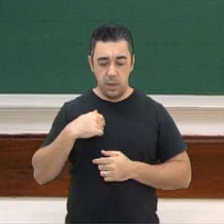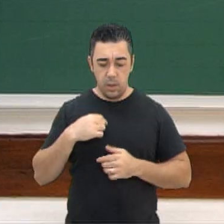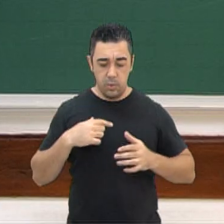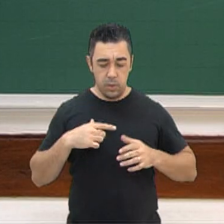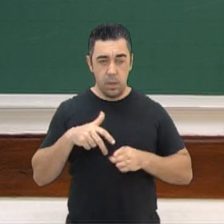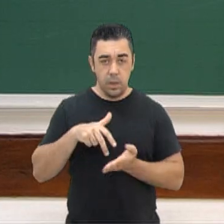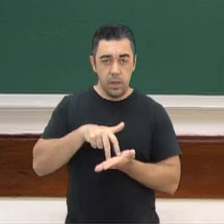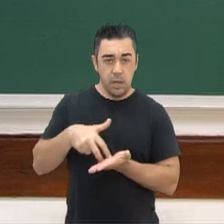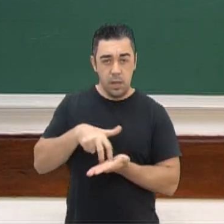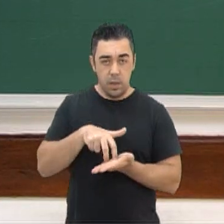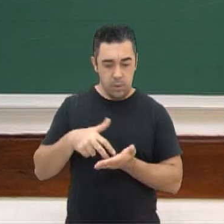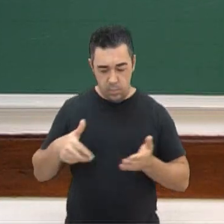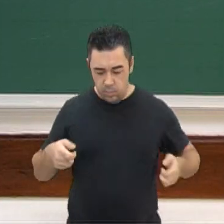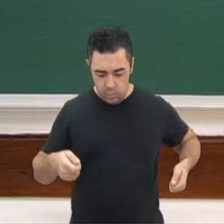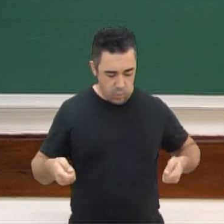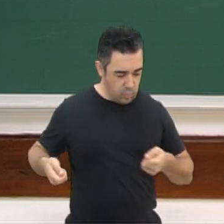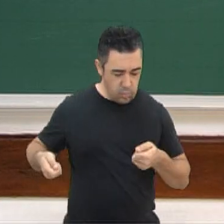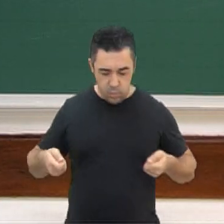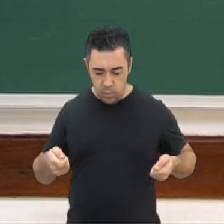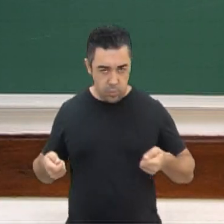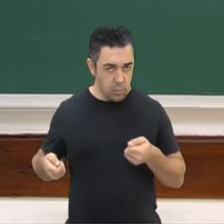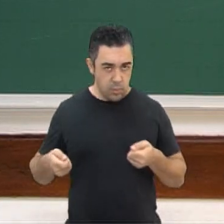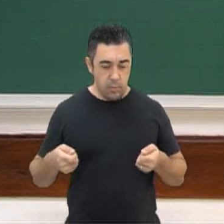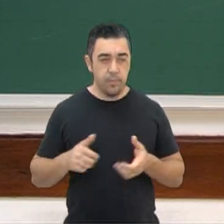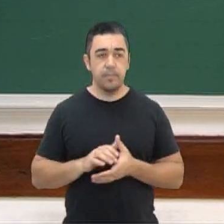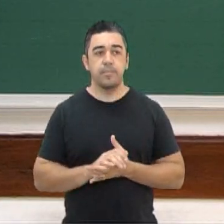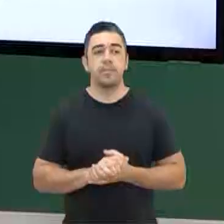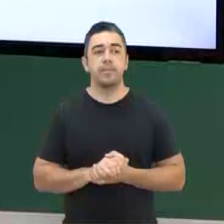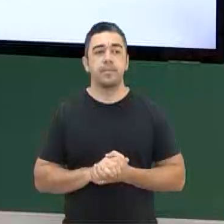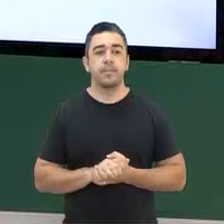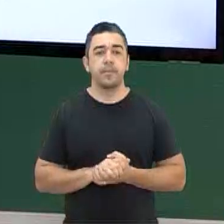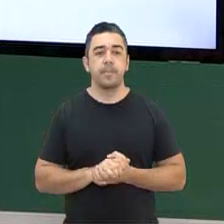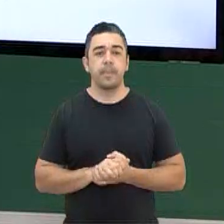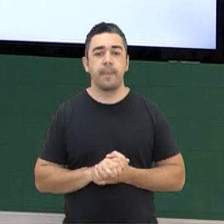seu equilíbrio durante os jogos.